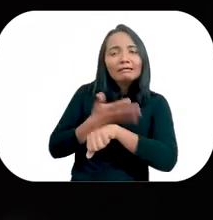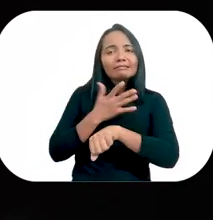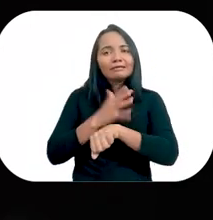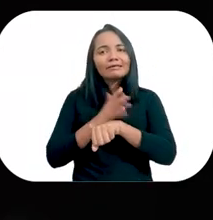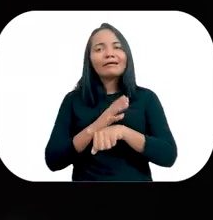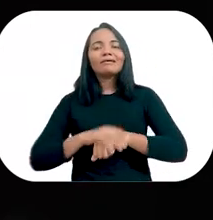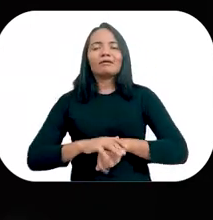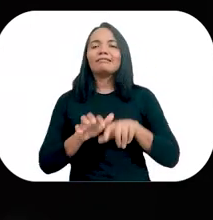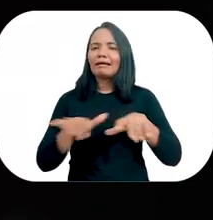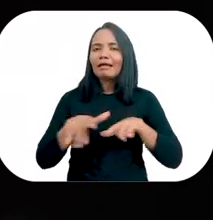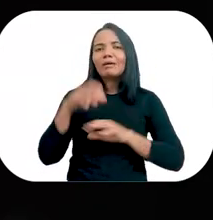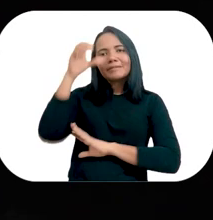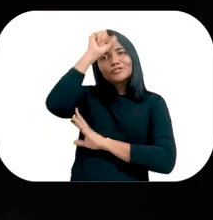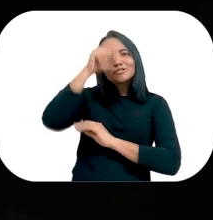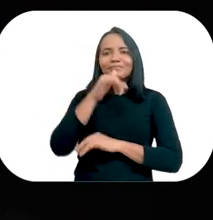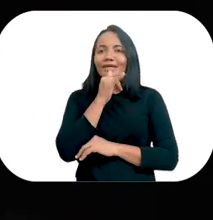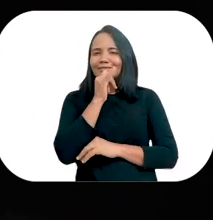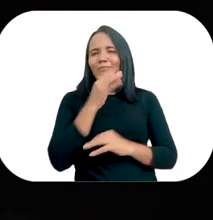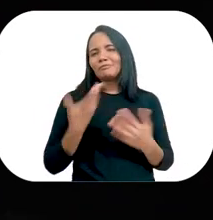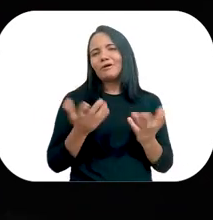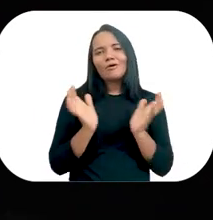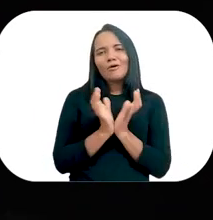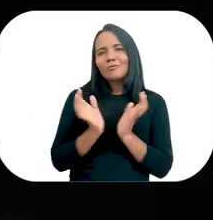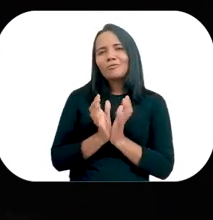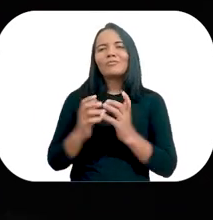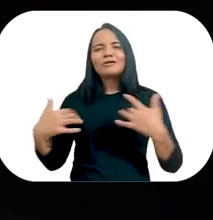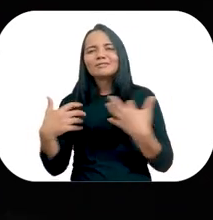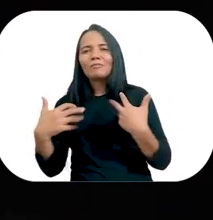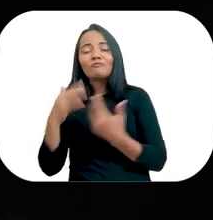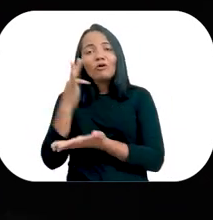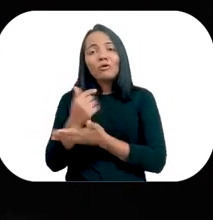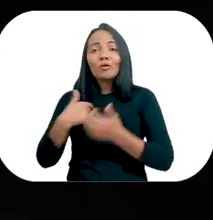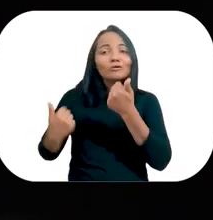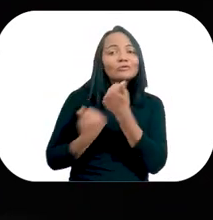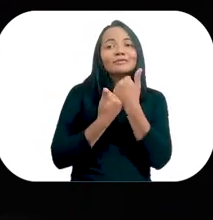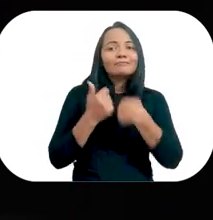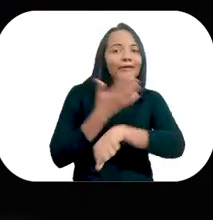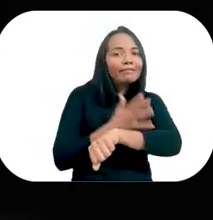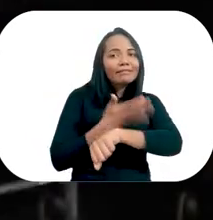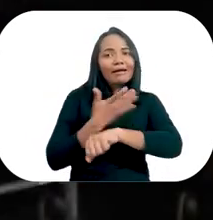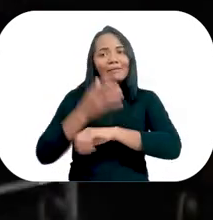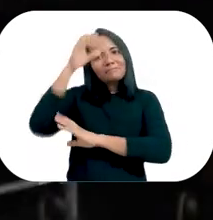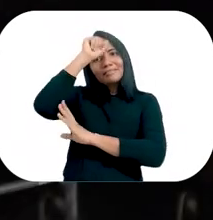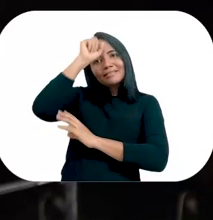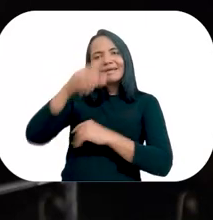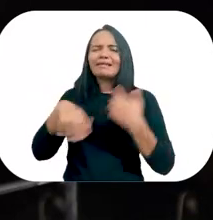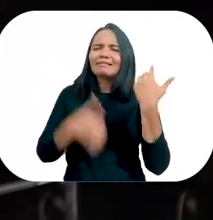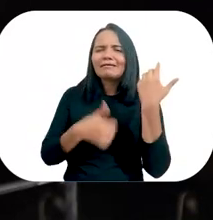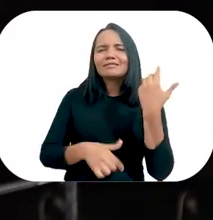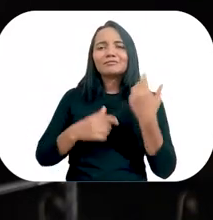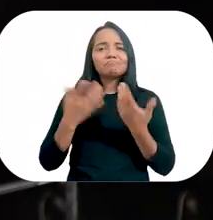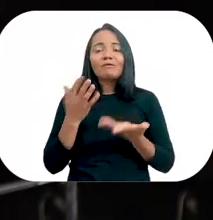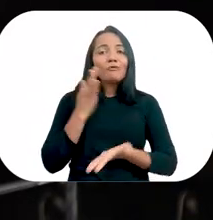Aí o sanfoneiro faltava. Aí eu ia mexer na sanfonia, aprender. O guitarrista faltava, eu ia mexer e